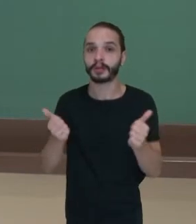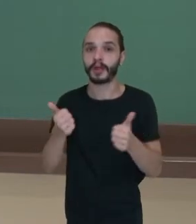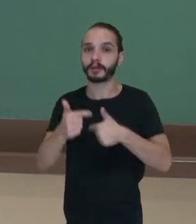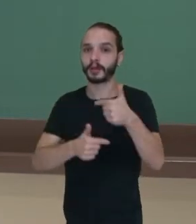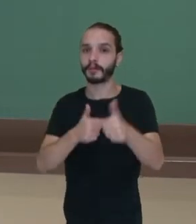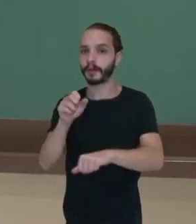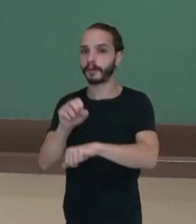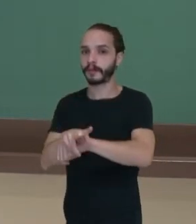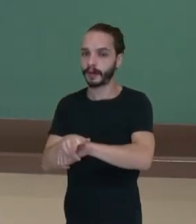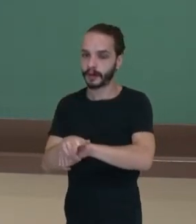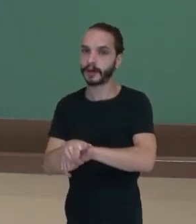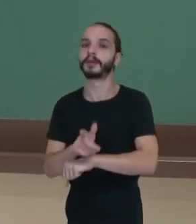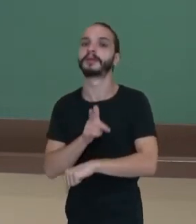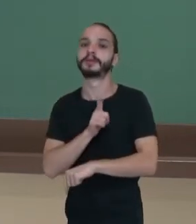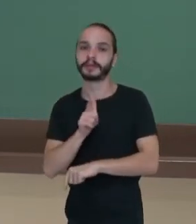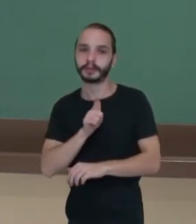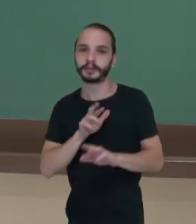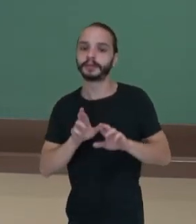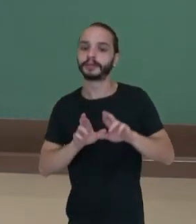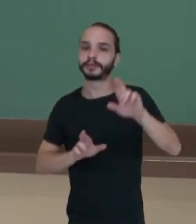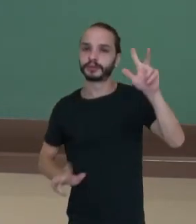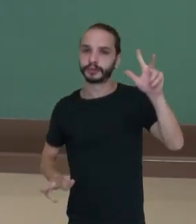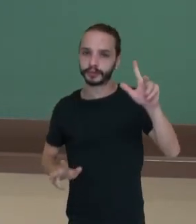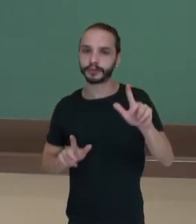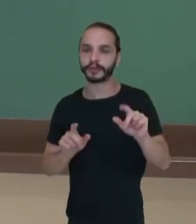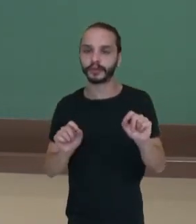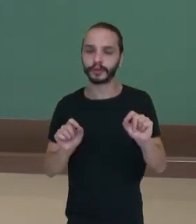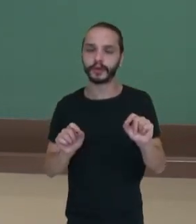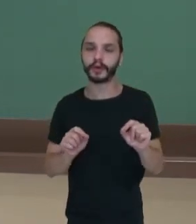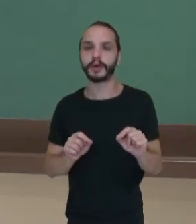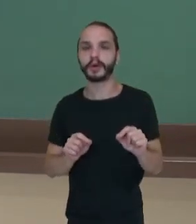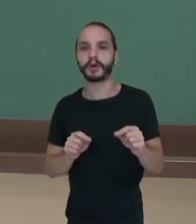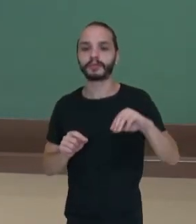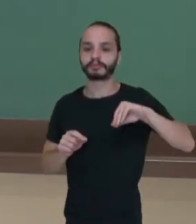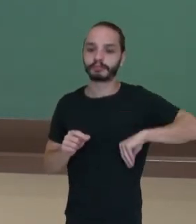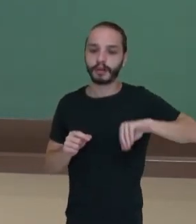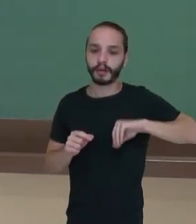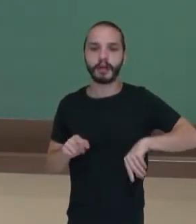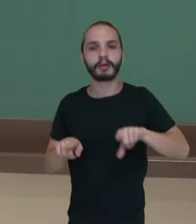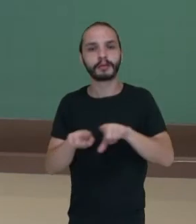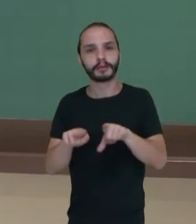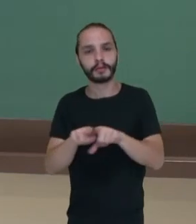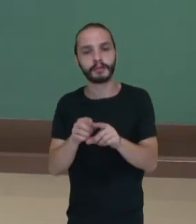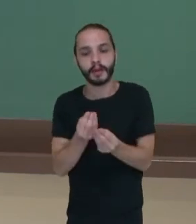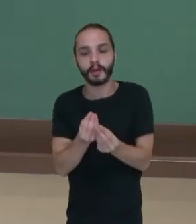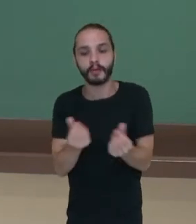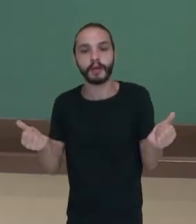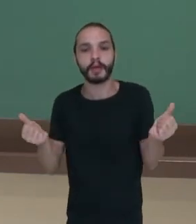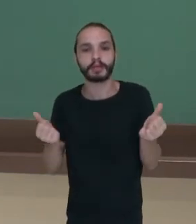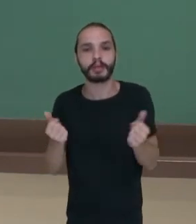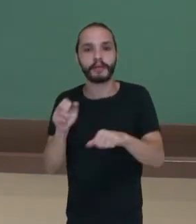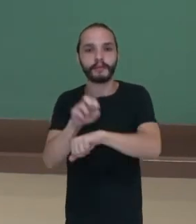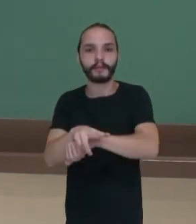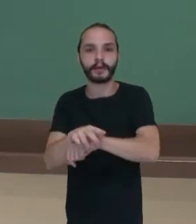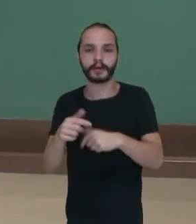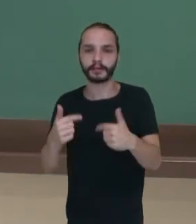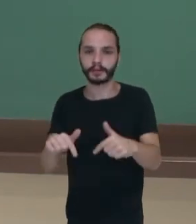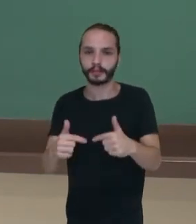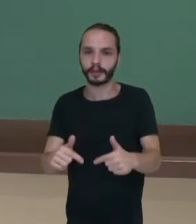ainda existem essas diferenças ali, tanto salariais quanto de qualidade de empregos, né? Fazendo sempre